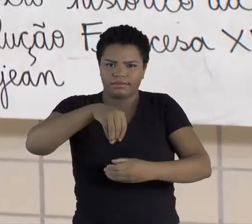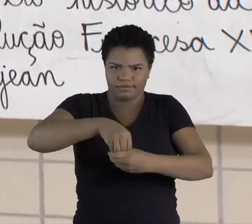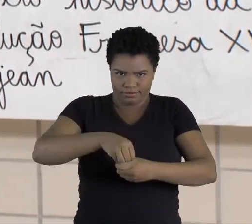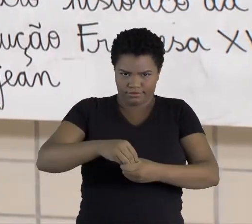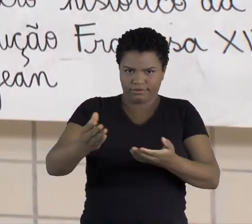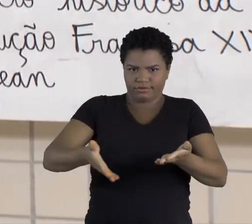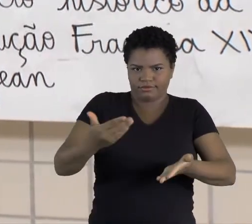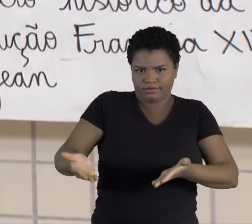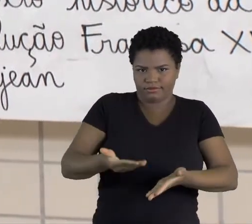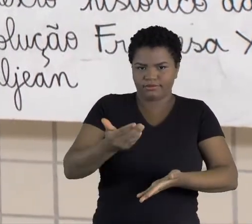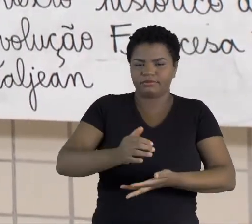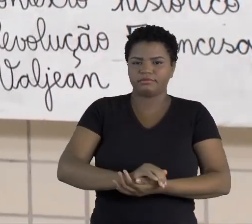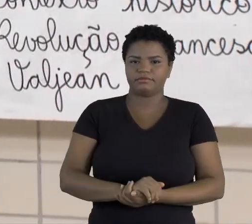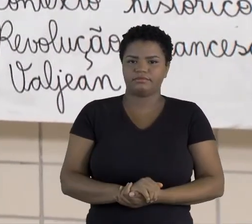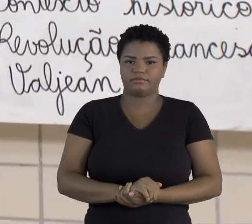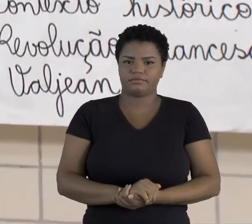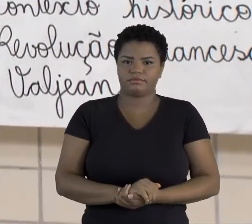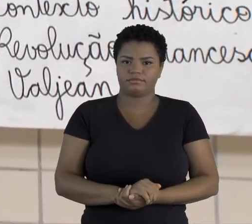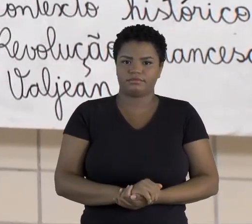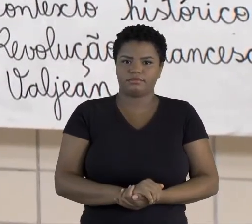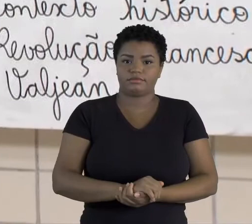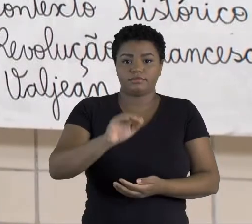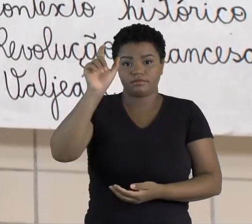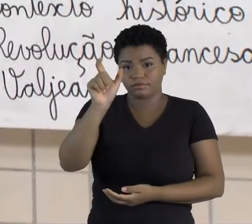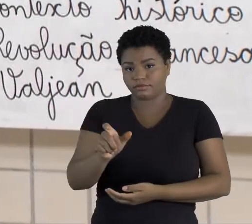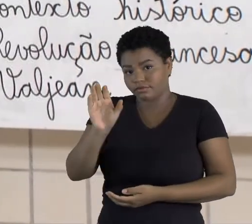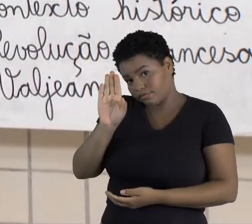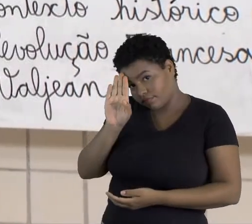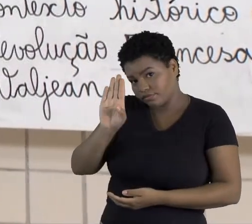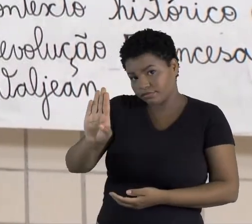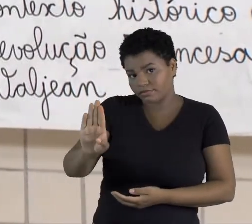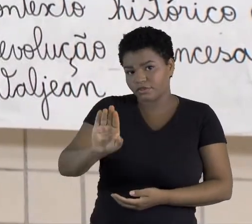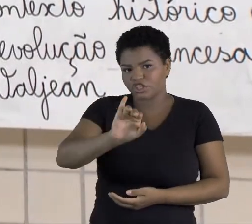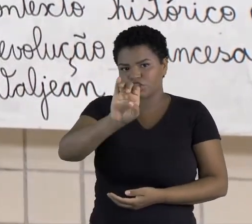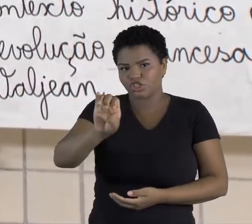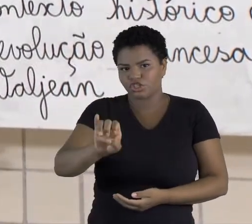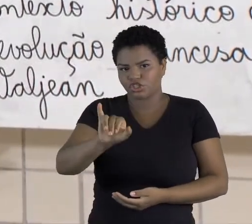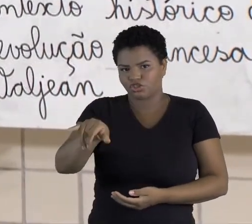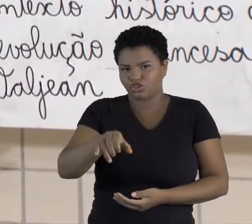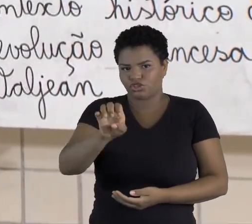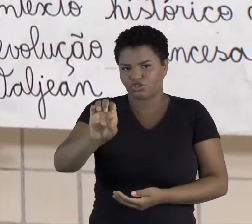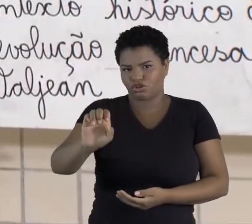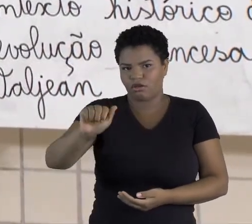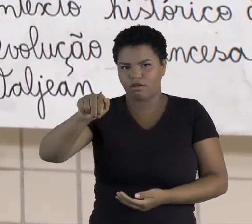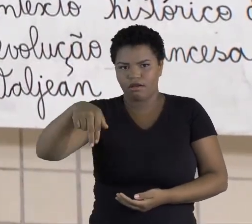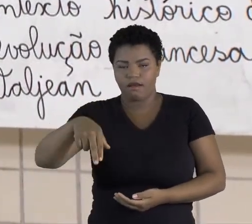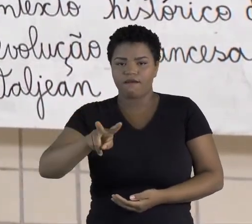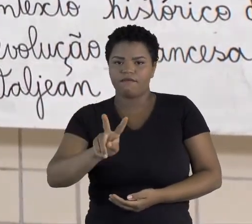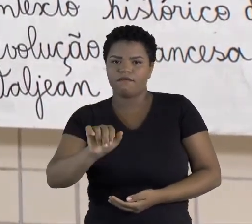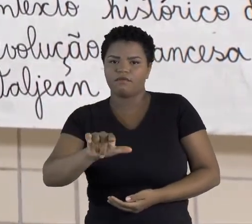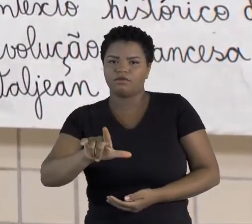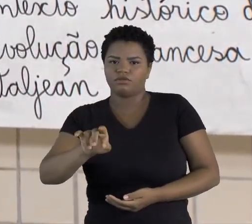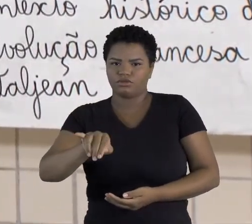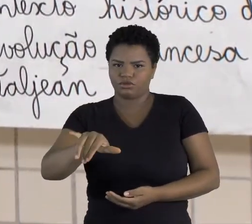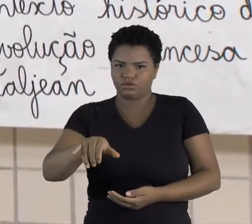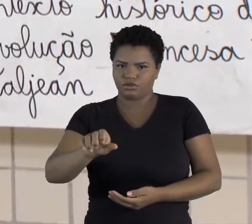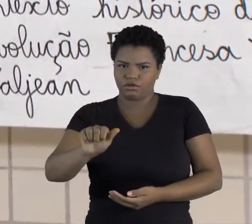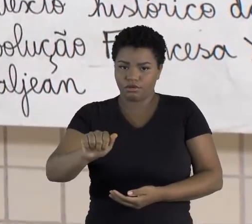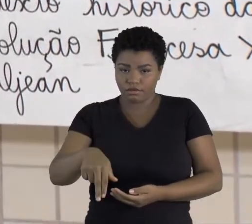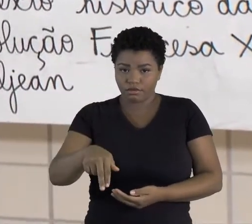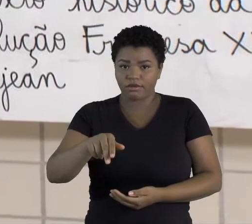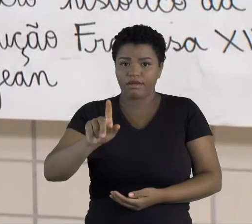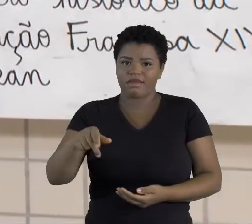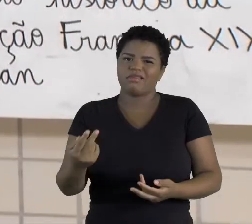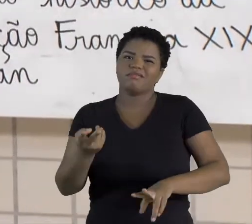obra. Tem como protagonista o Jean Valjean, que aí a gente viu um pouquinho, né, que ele